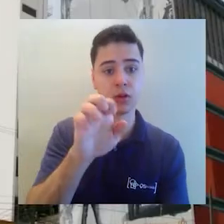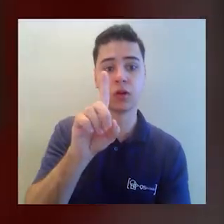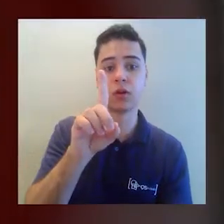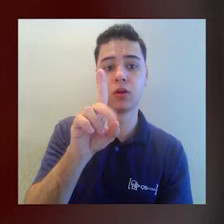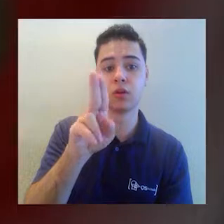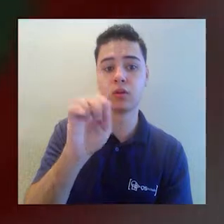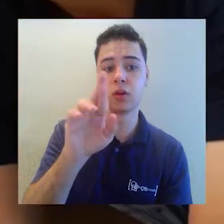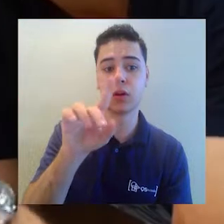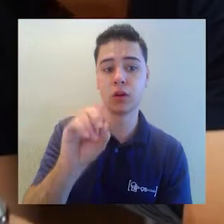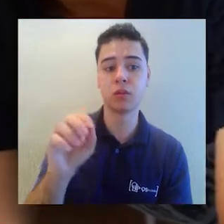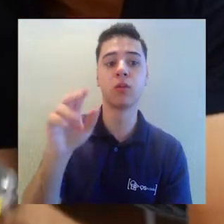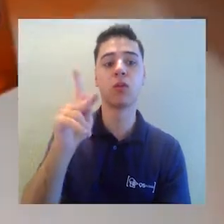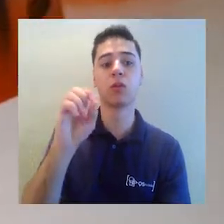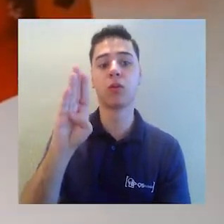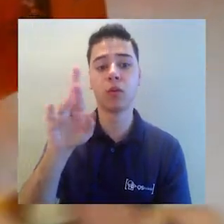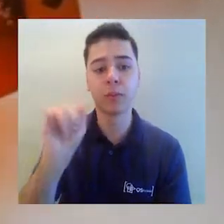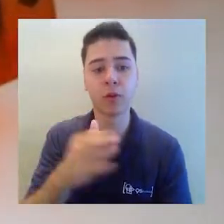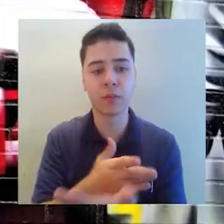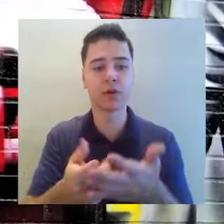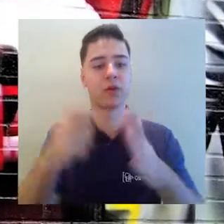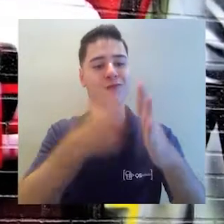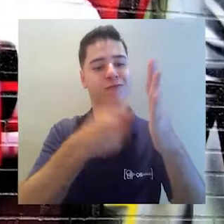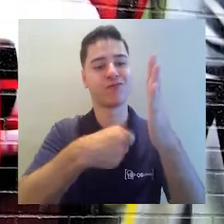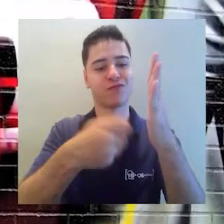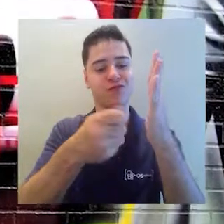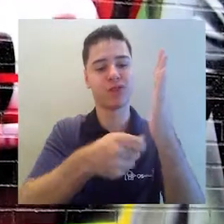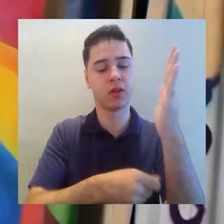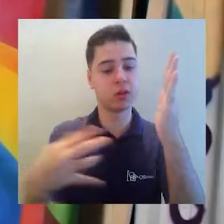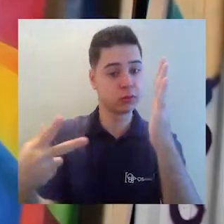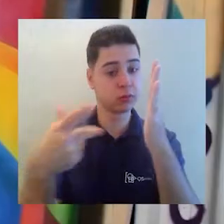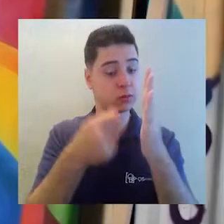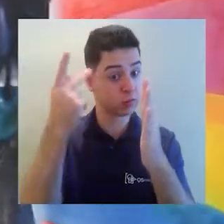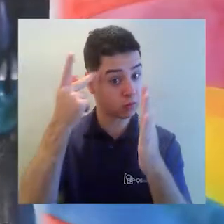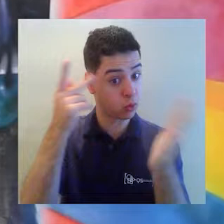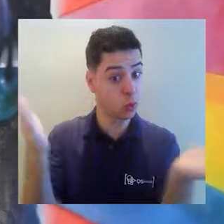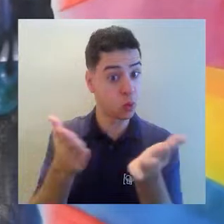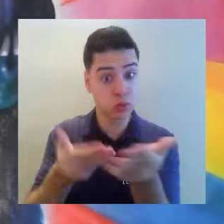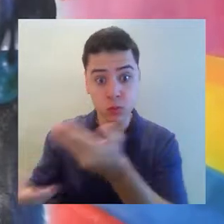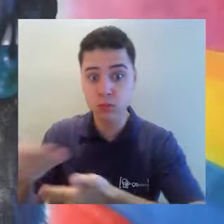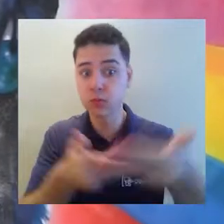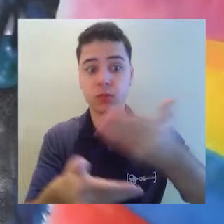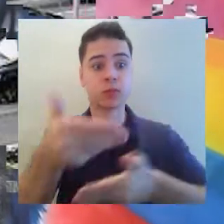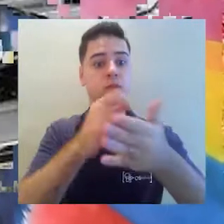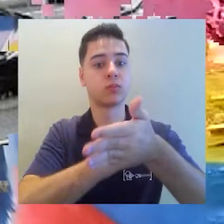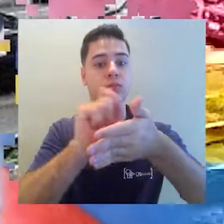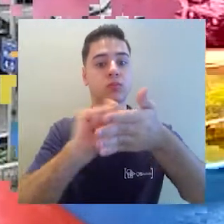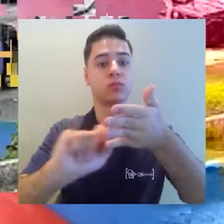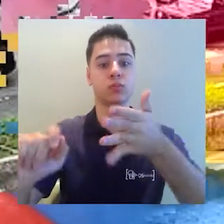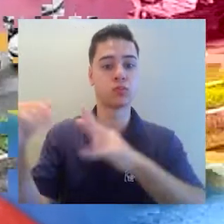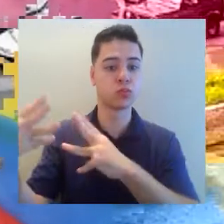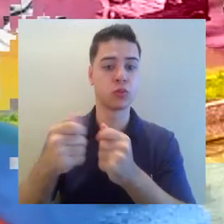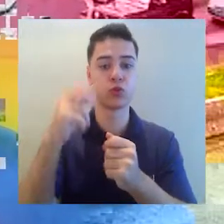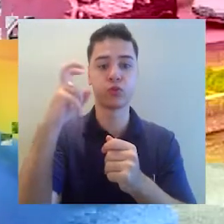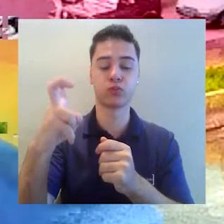Eduardo Cobra é um artista que começou sua carreira como pichador em São Paulo. Ele é um dos maiores muralistas da atualidade, com